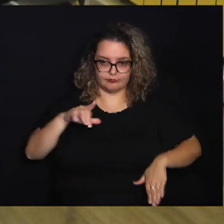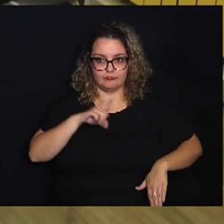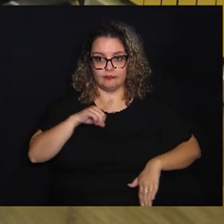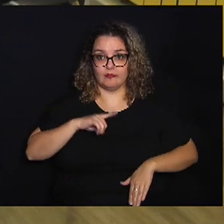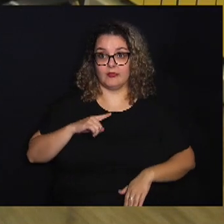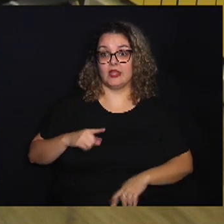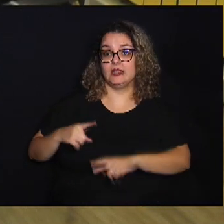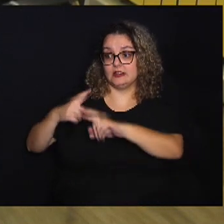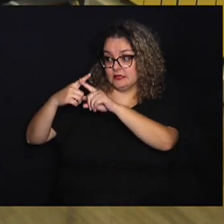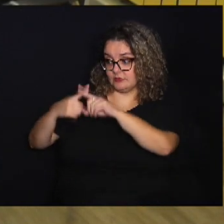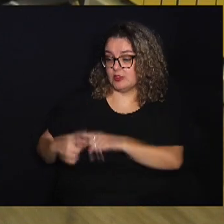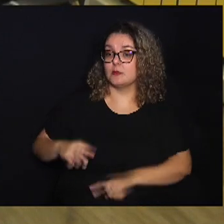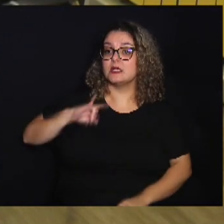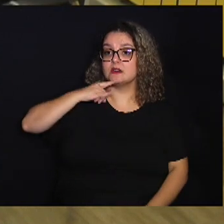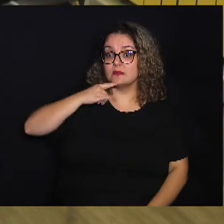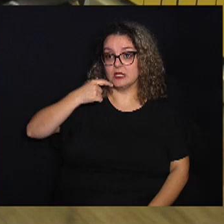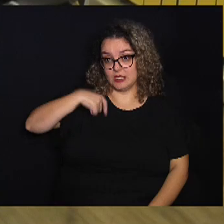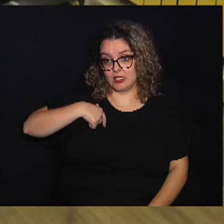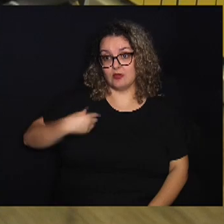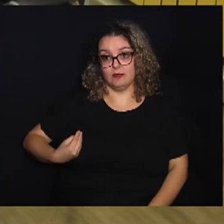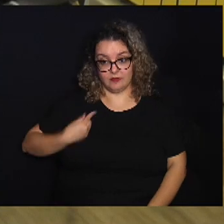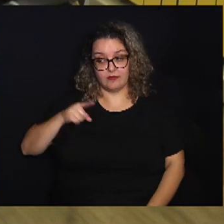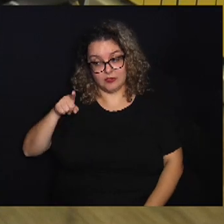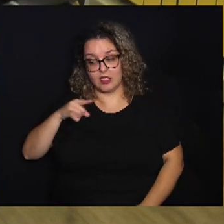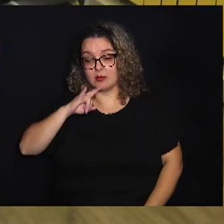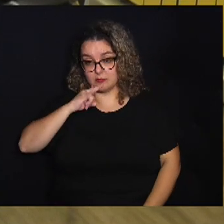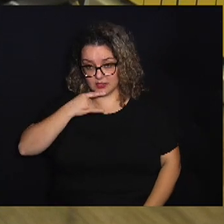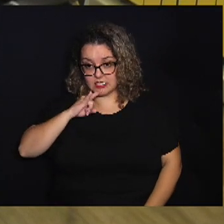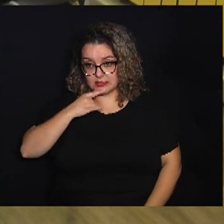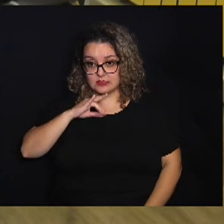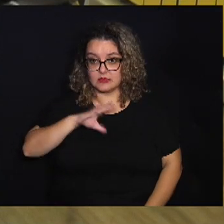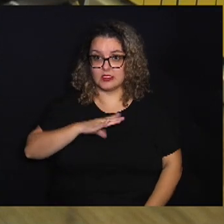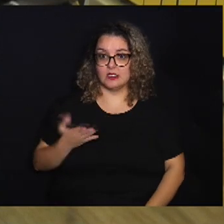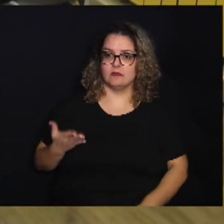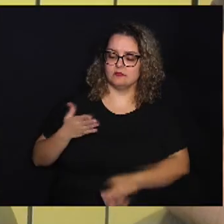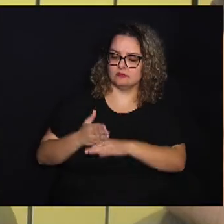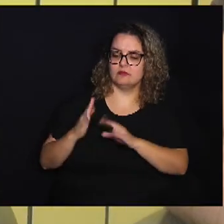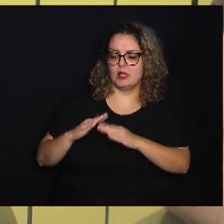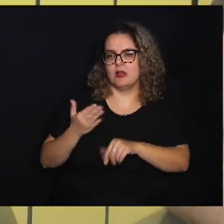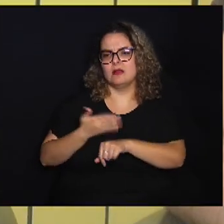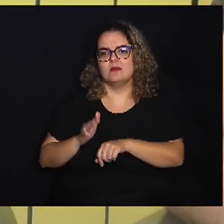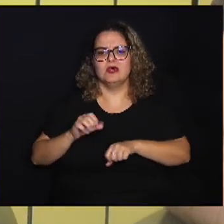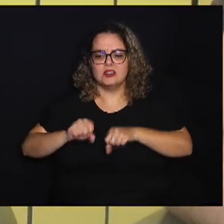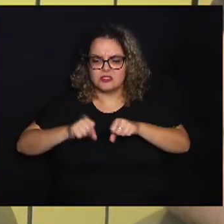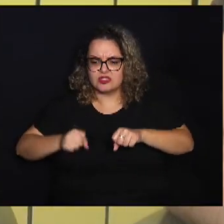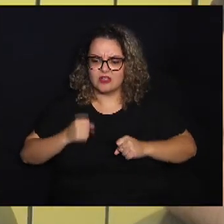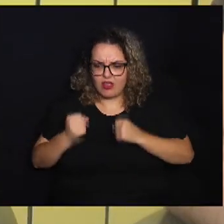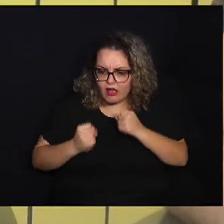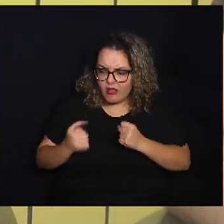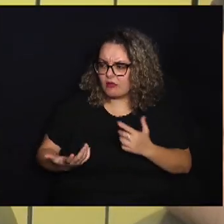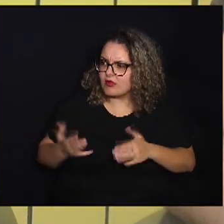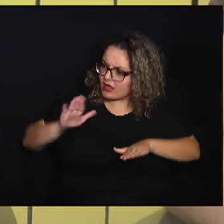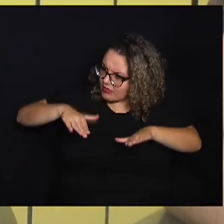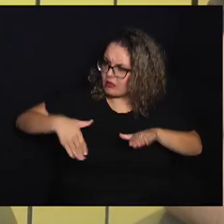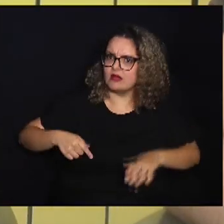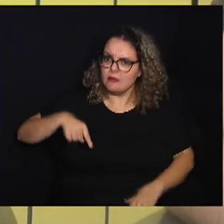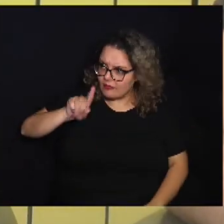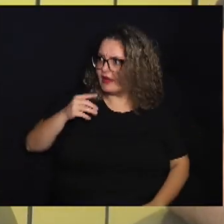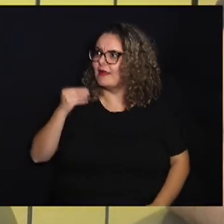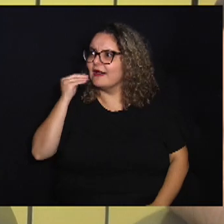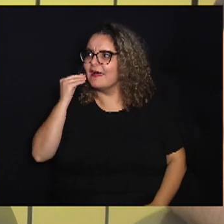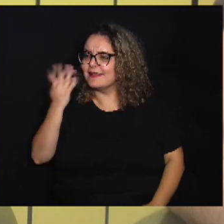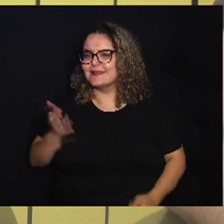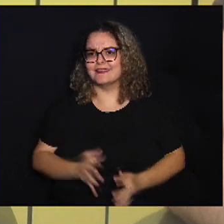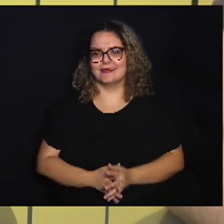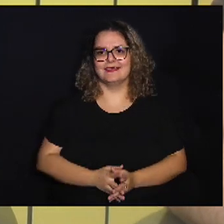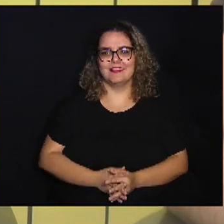Piracicaba, eu sou de Piracicaba, e aí ia ter uma prova lá, e um treinador da academia falou, ah, você já pedala, já corre, já nada, vai lá experimentar. Vê o